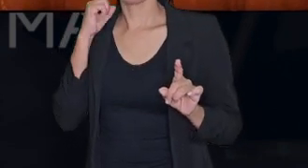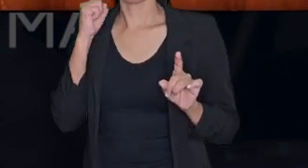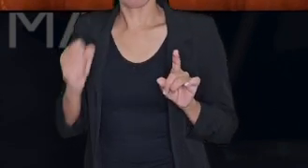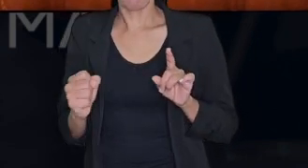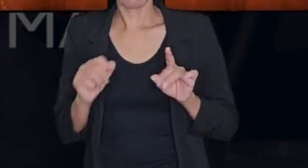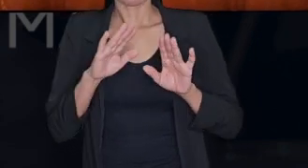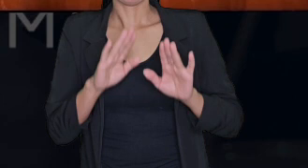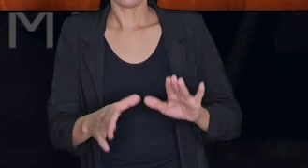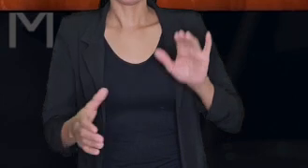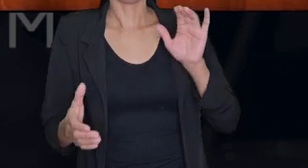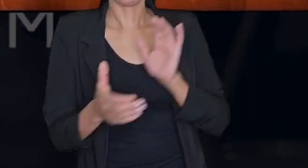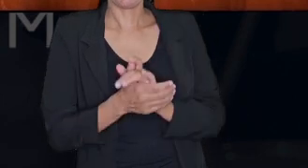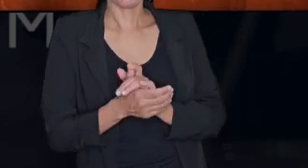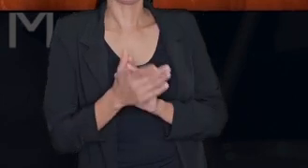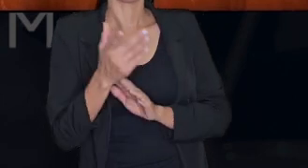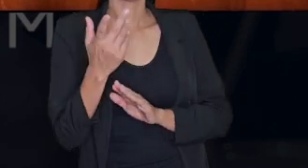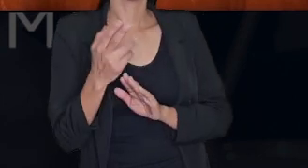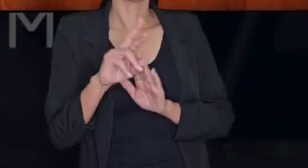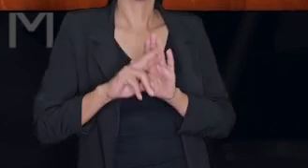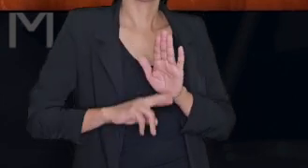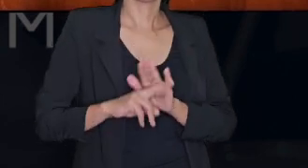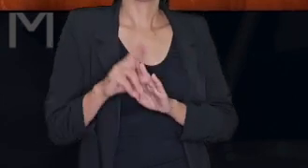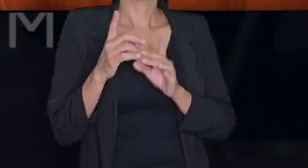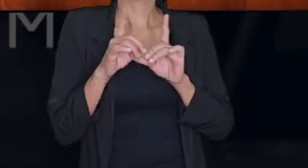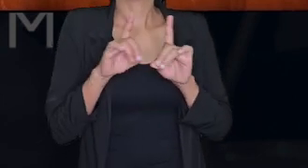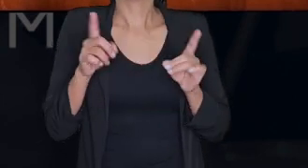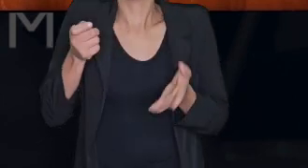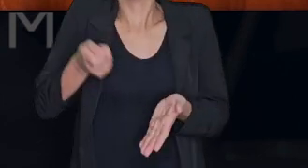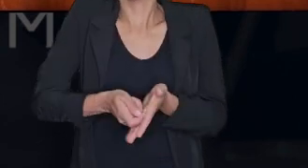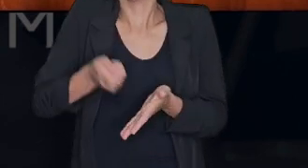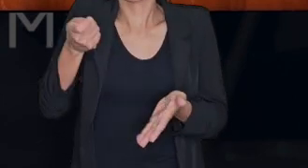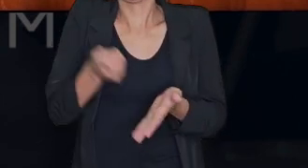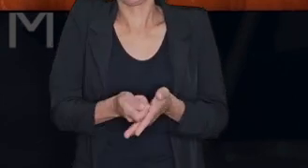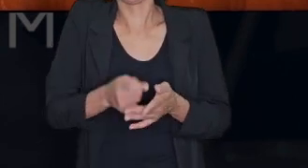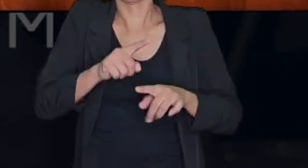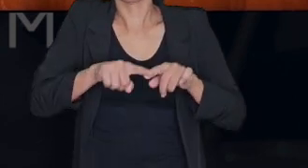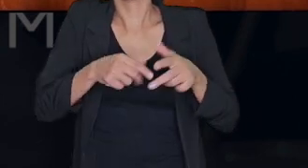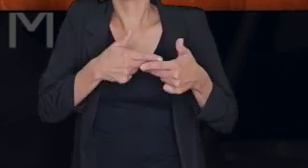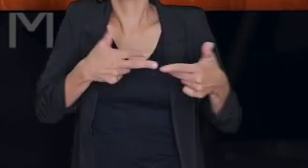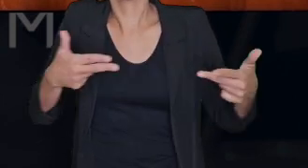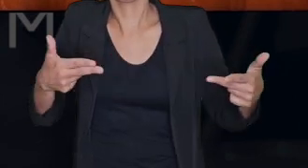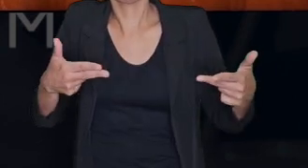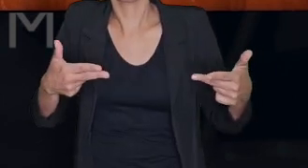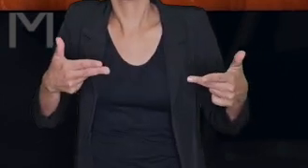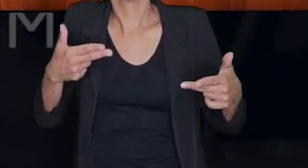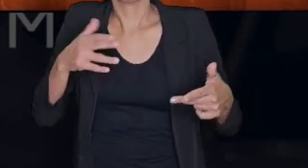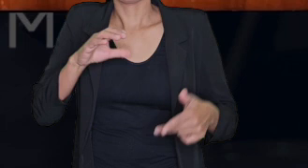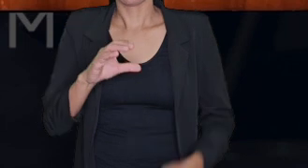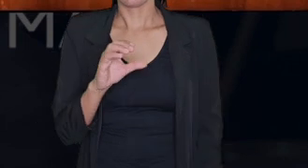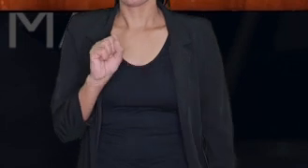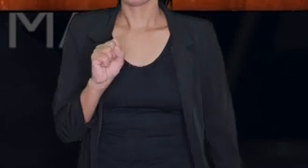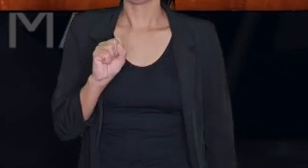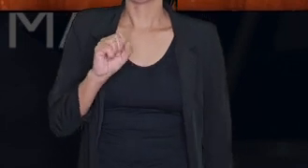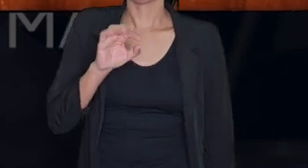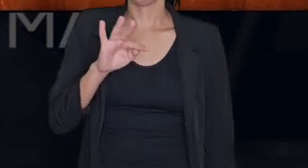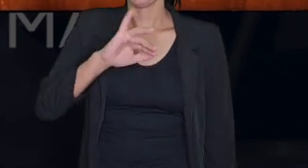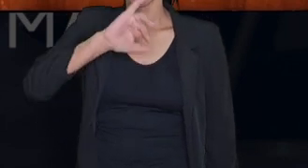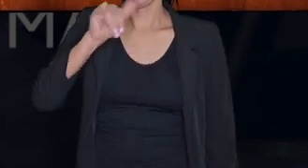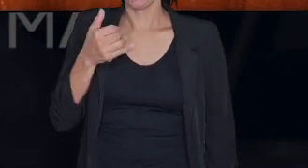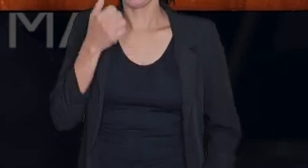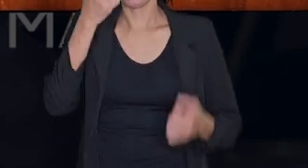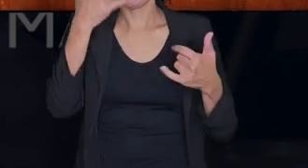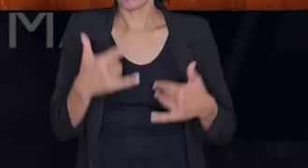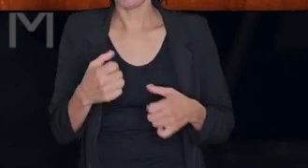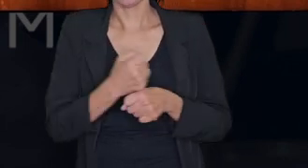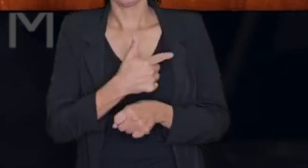sobreviver, vou matar o maridão, mas o casamento era sob o regime da separação obrigatória de bens.